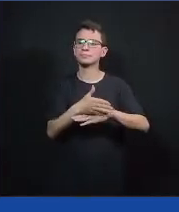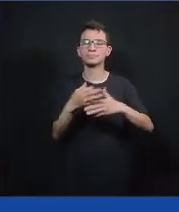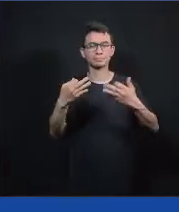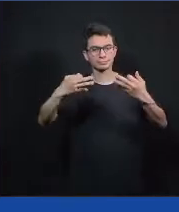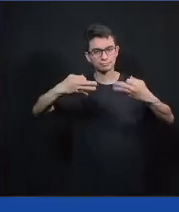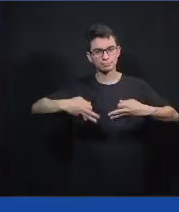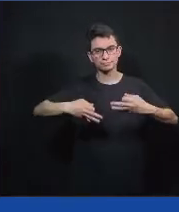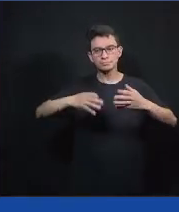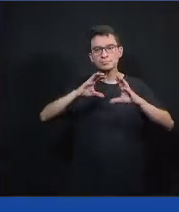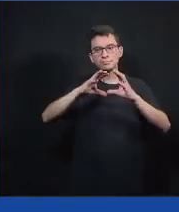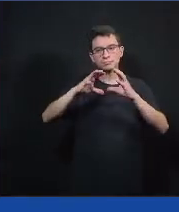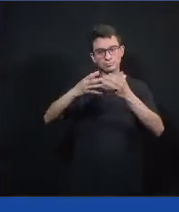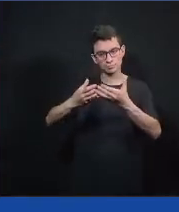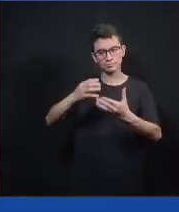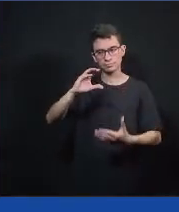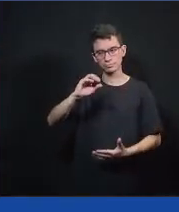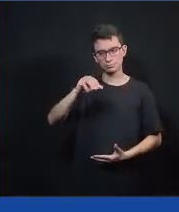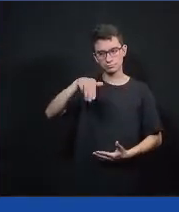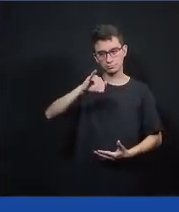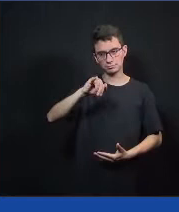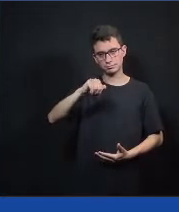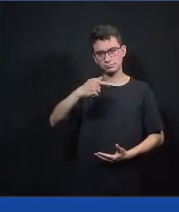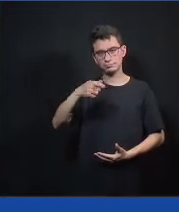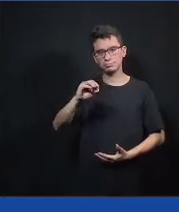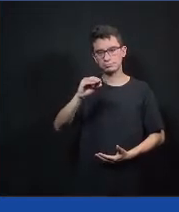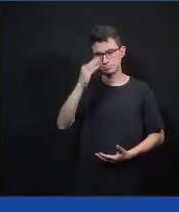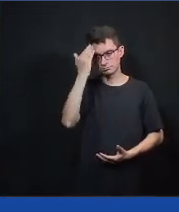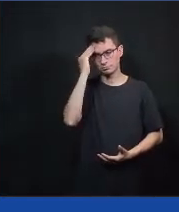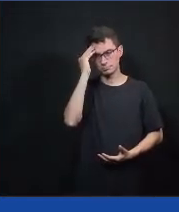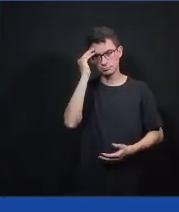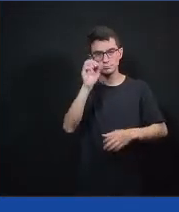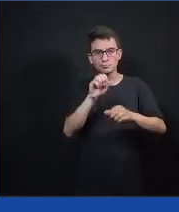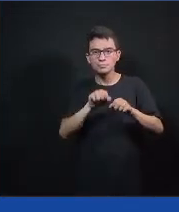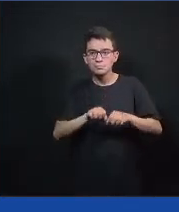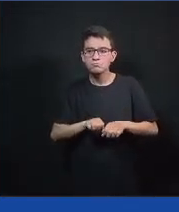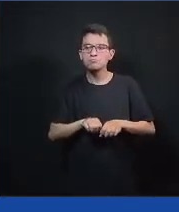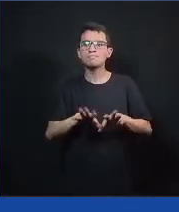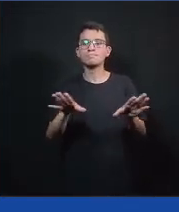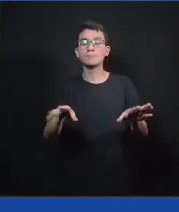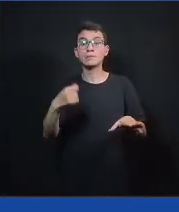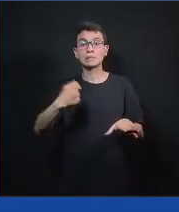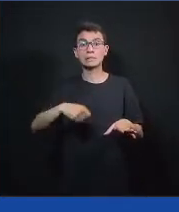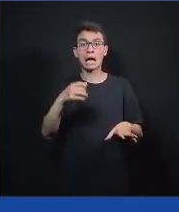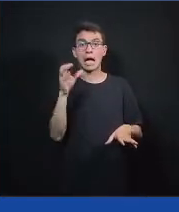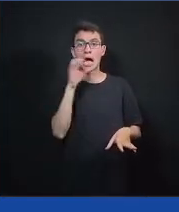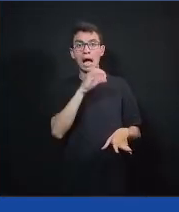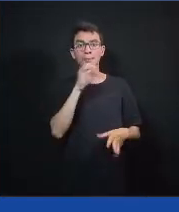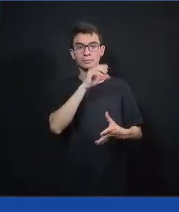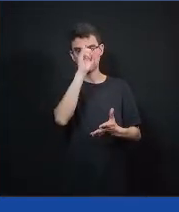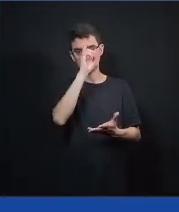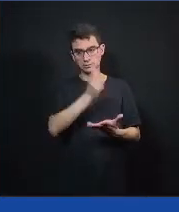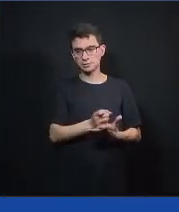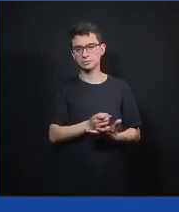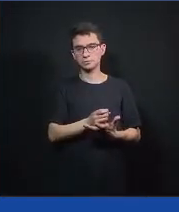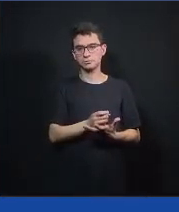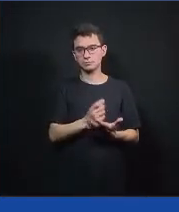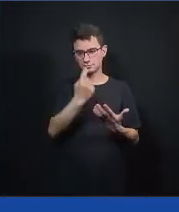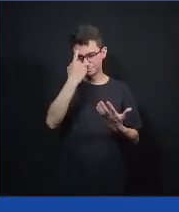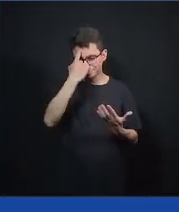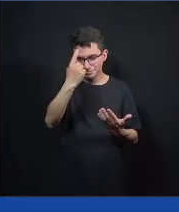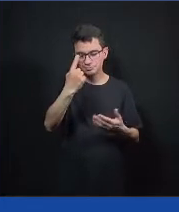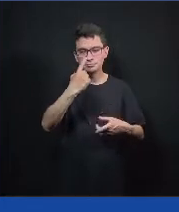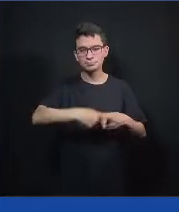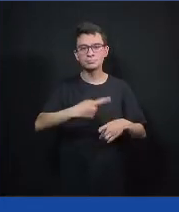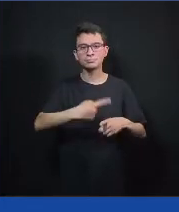comissões. Se o momento da pandemia exige decisões rápidas, é muito bom saber que as instituições brasileiras